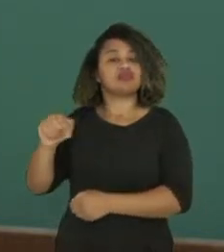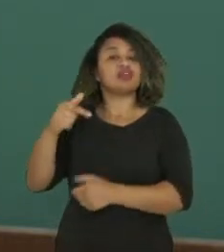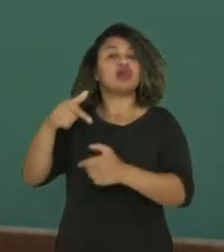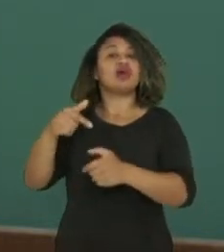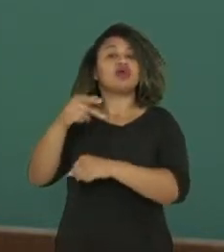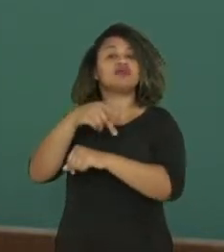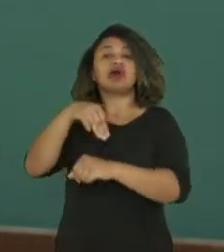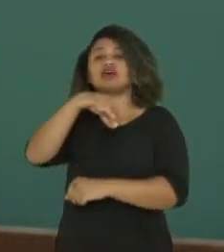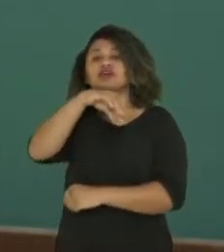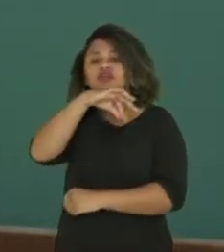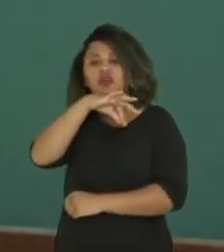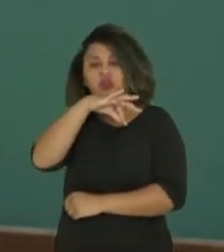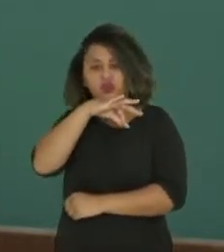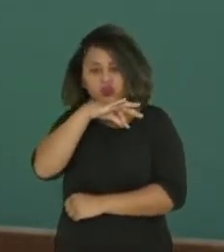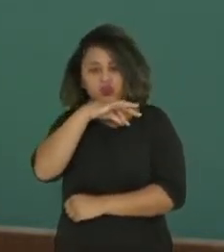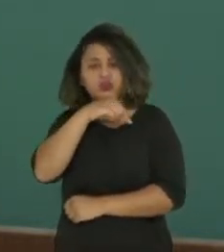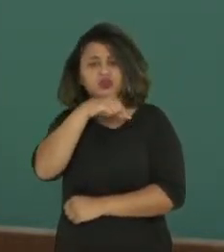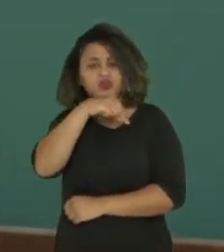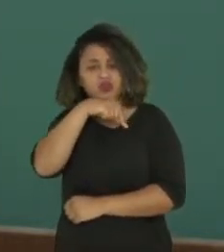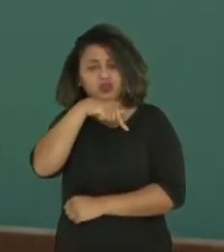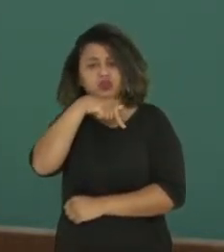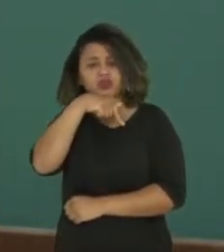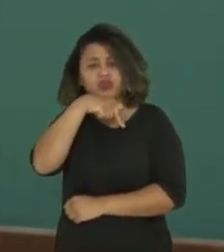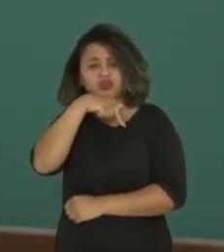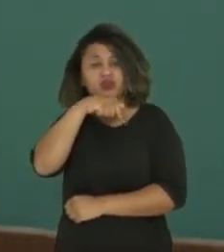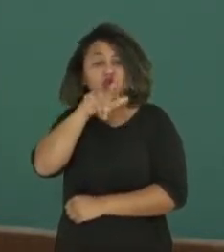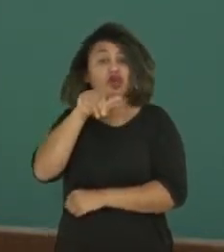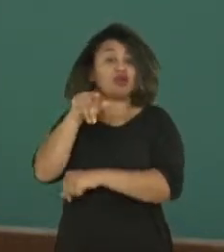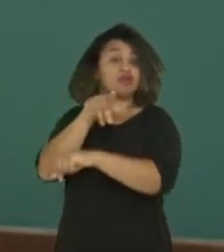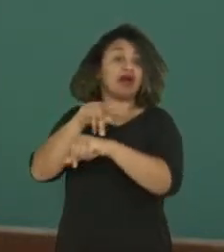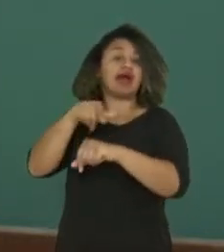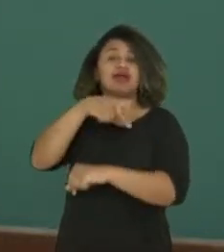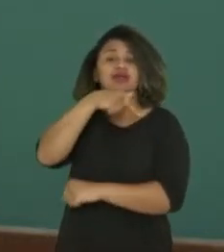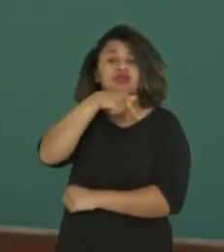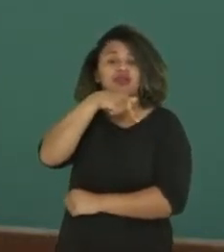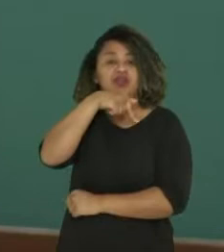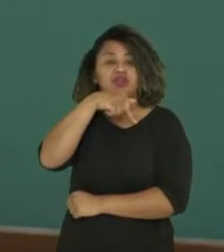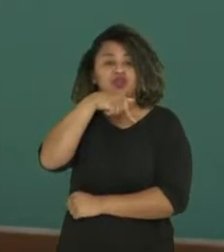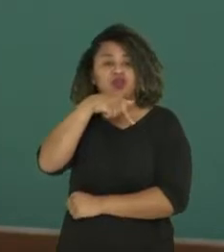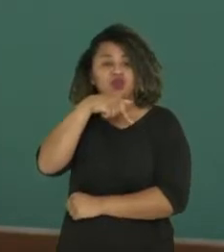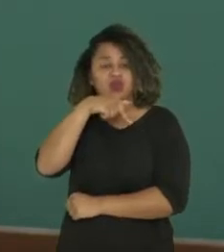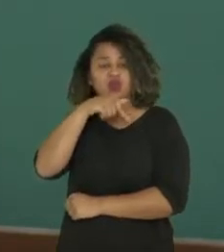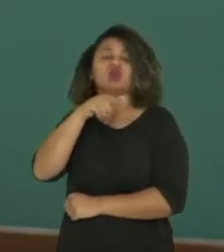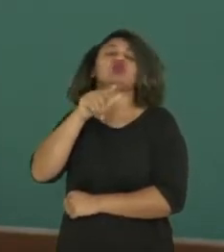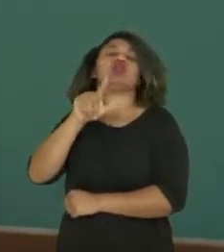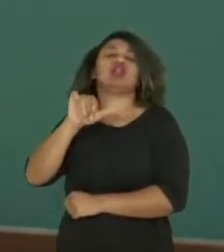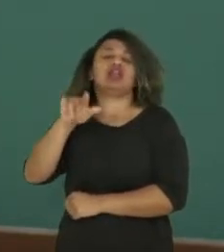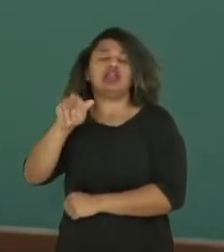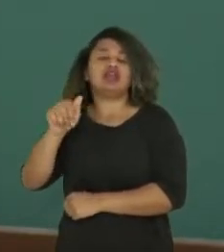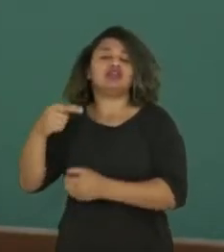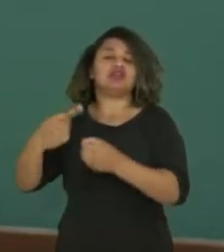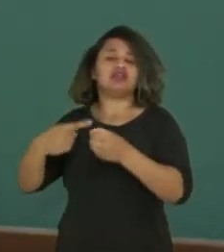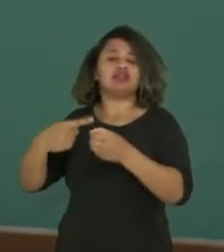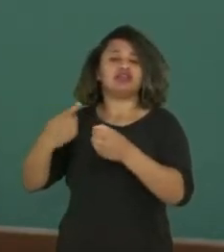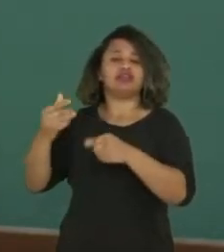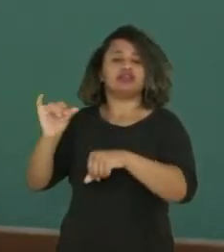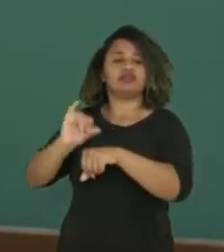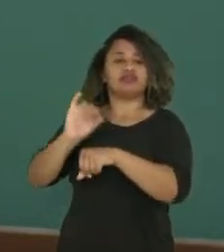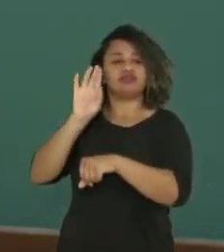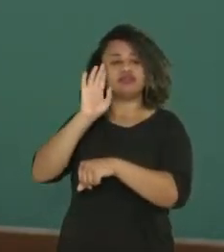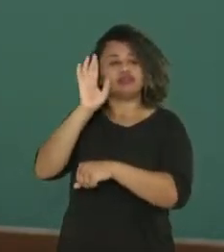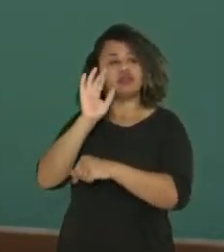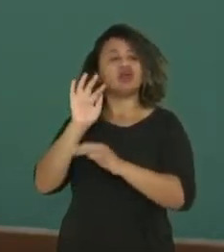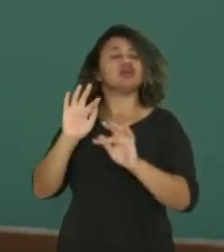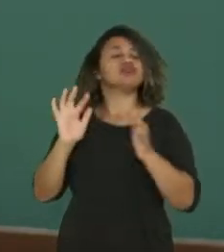Ó, nós já estamos falando aí de um dos países, né? Peru, Lima, que é a capital, e Festival de